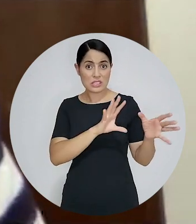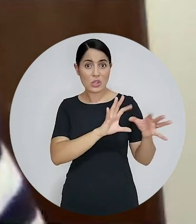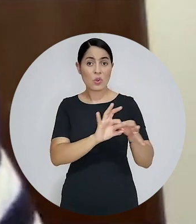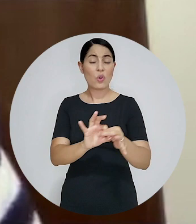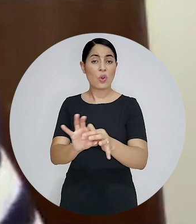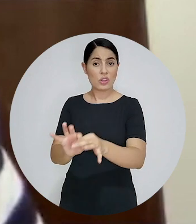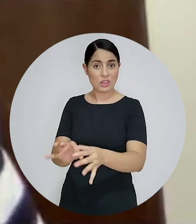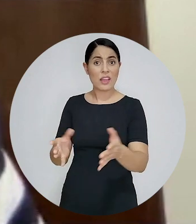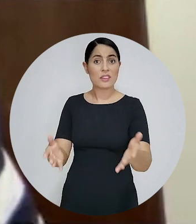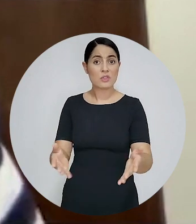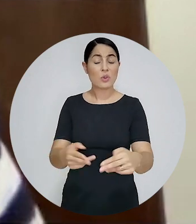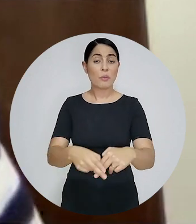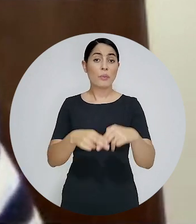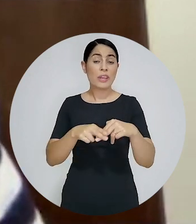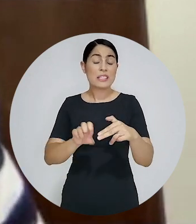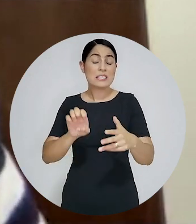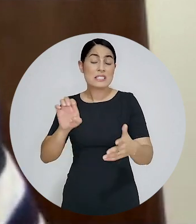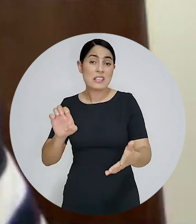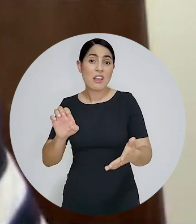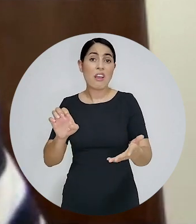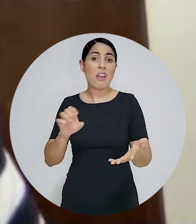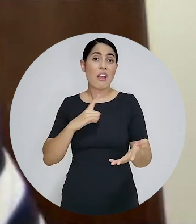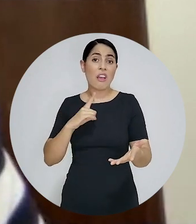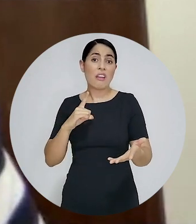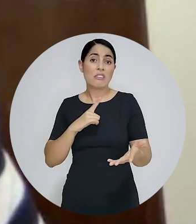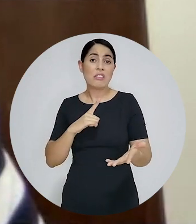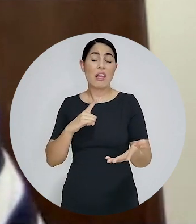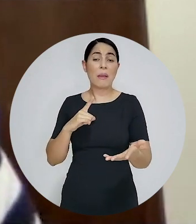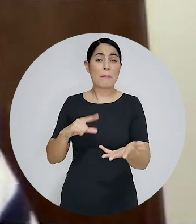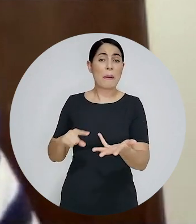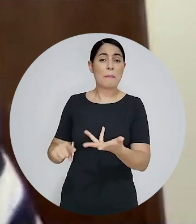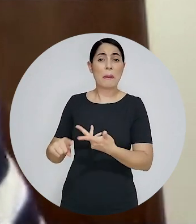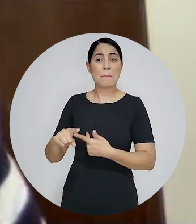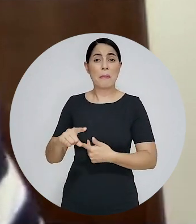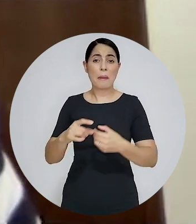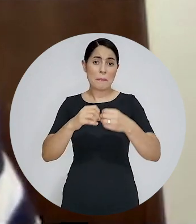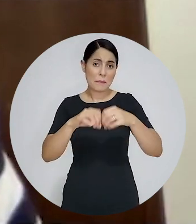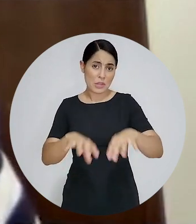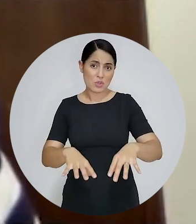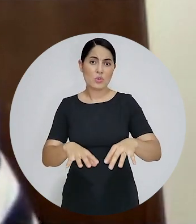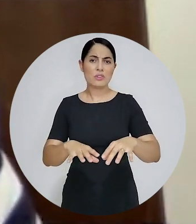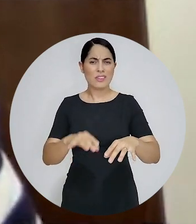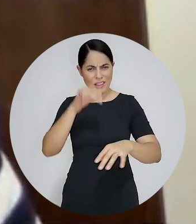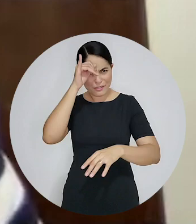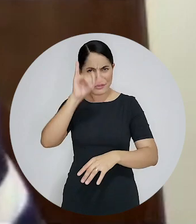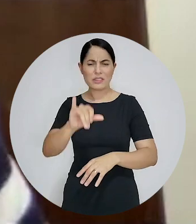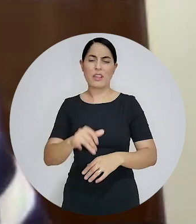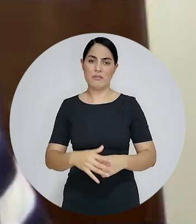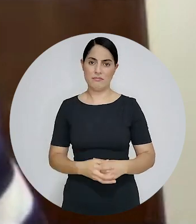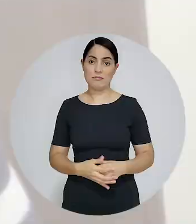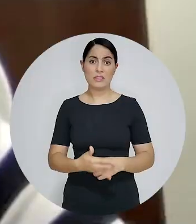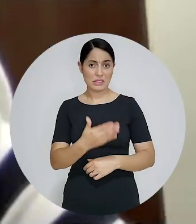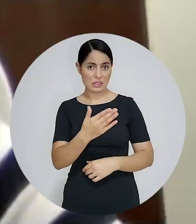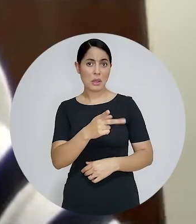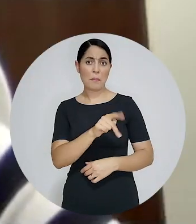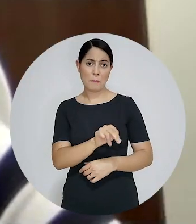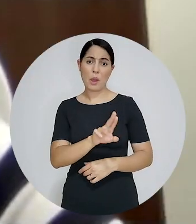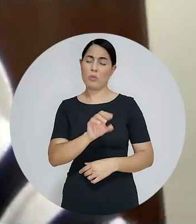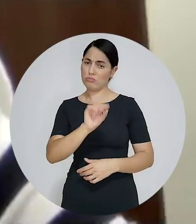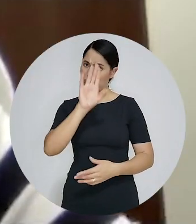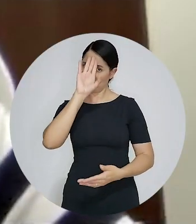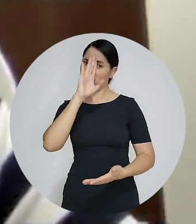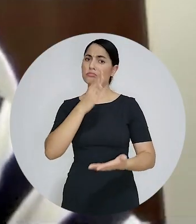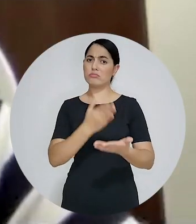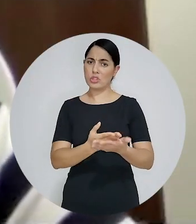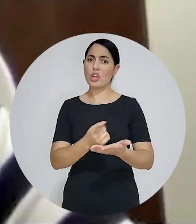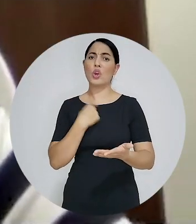fiscalização e a cobrança dos causadores de danos, de modo a minimizar essas condutas. Acredito, Paulo,